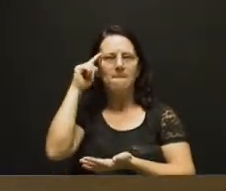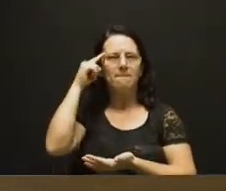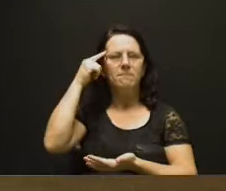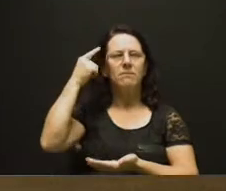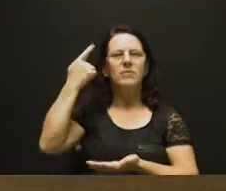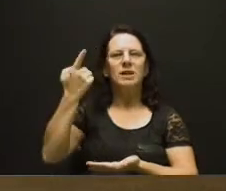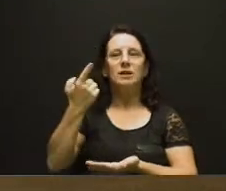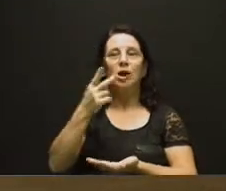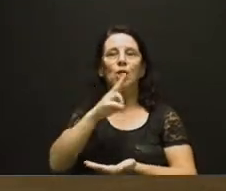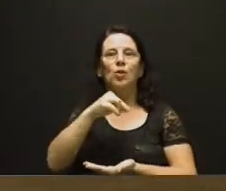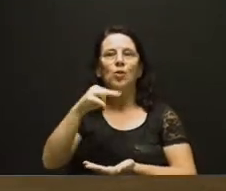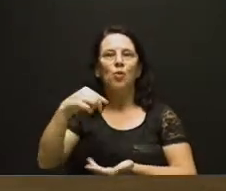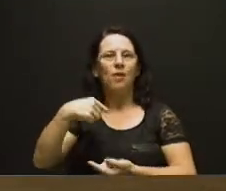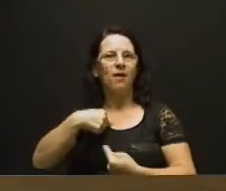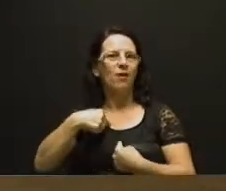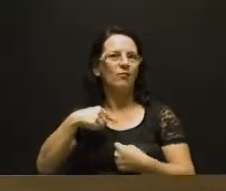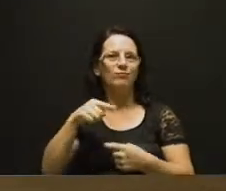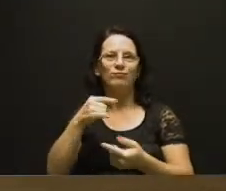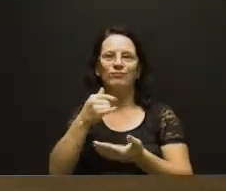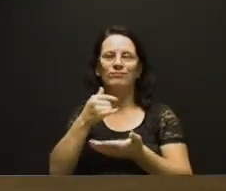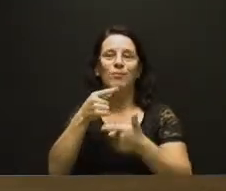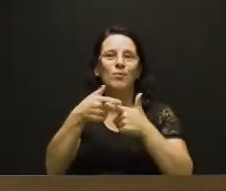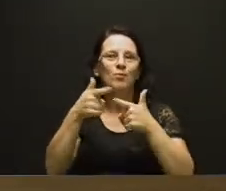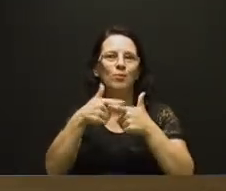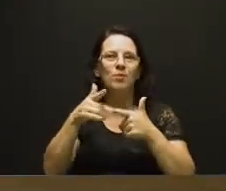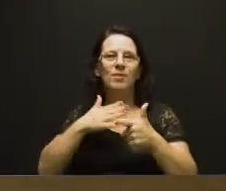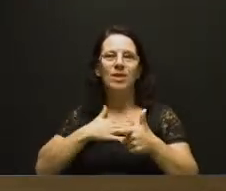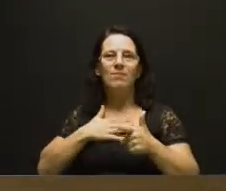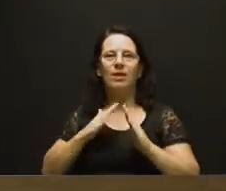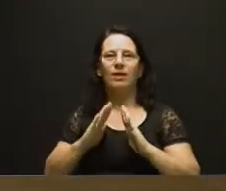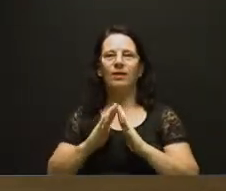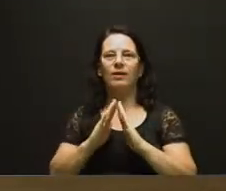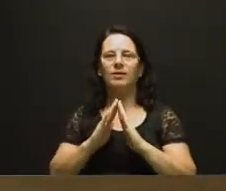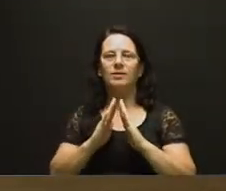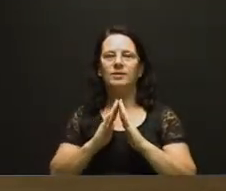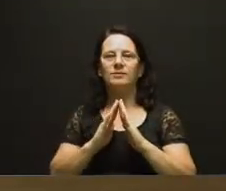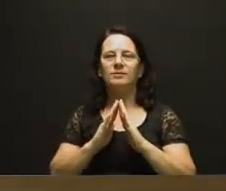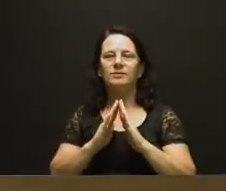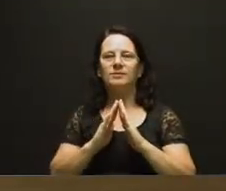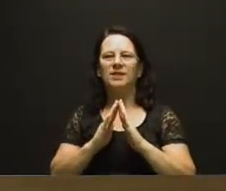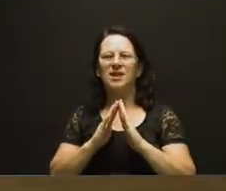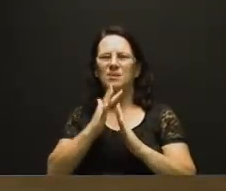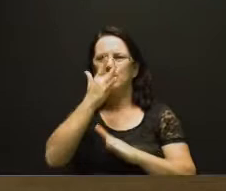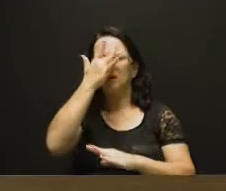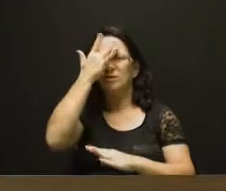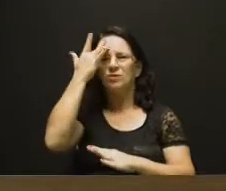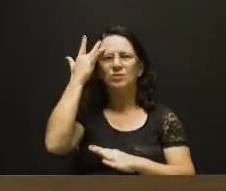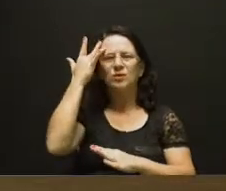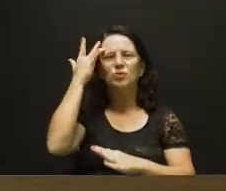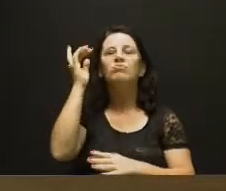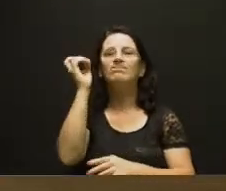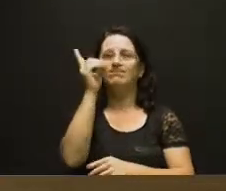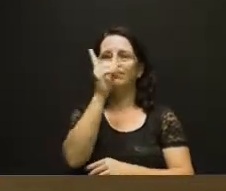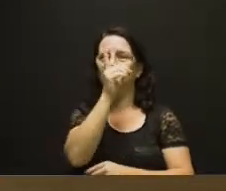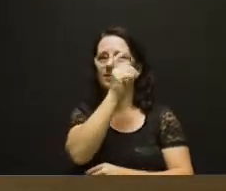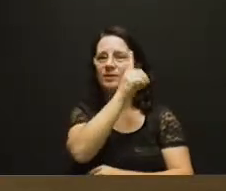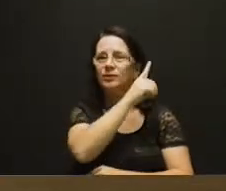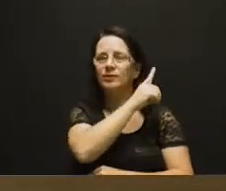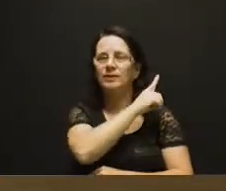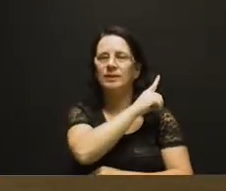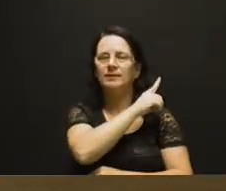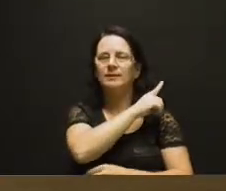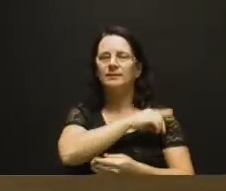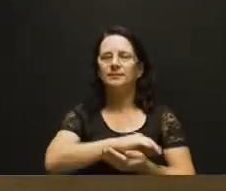nunca vou ter aquele problema dentro de casa mas todos têm são sujeitos até essa dificuldade e